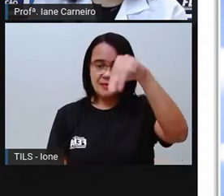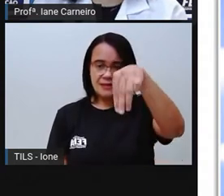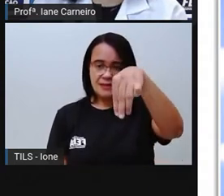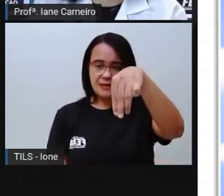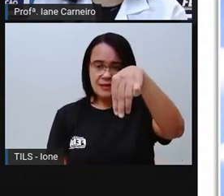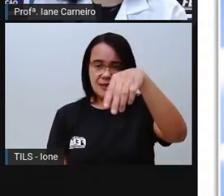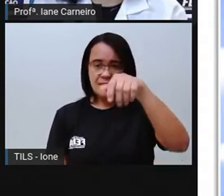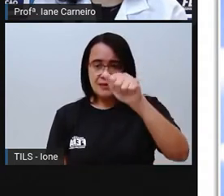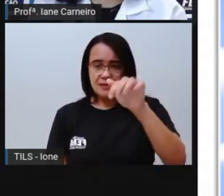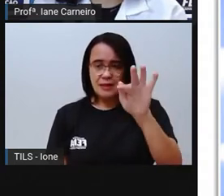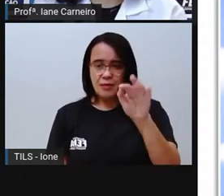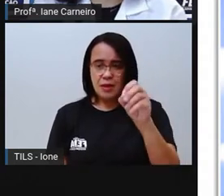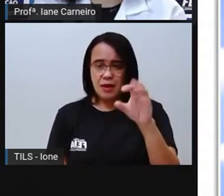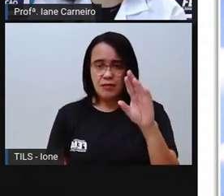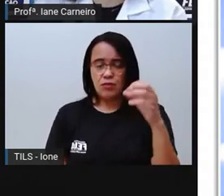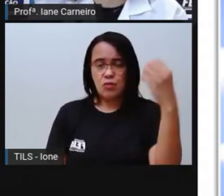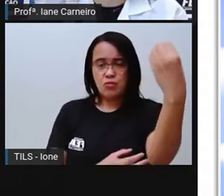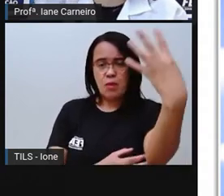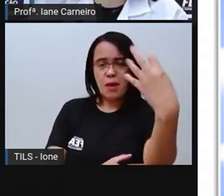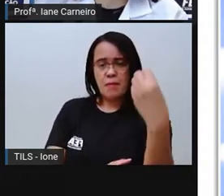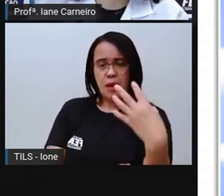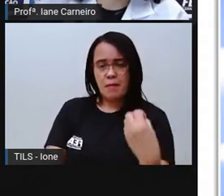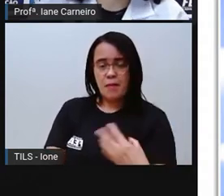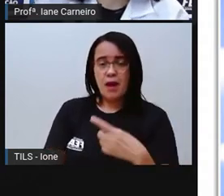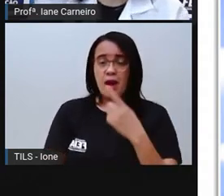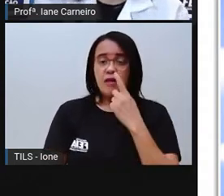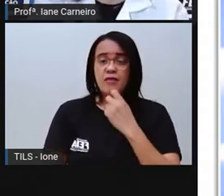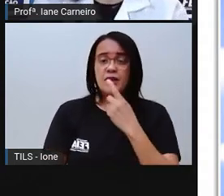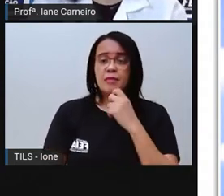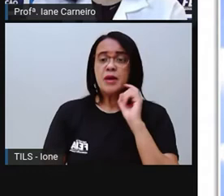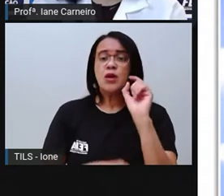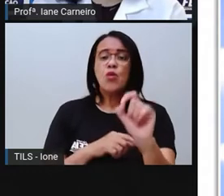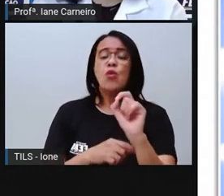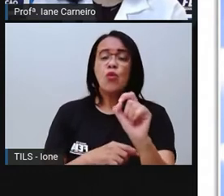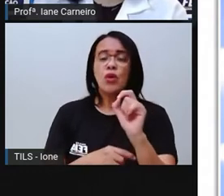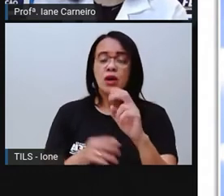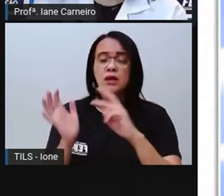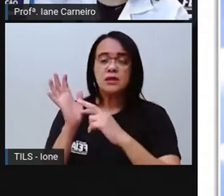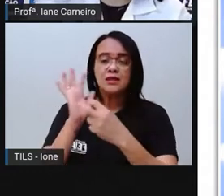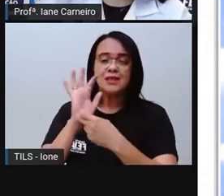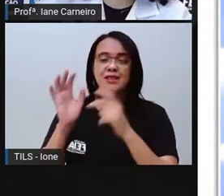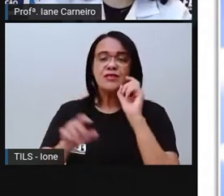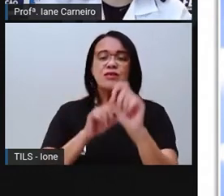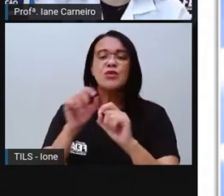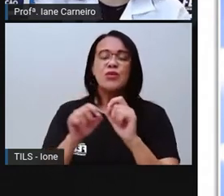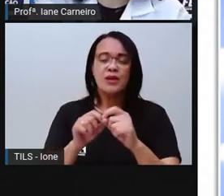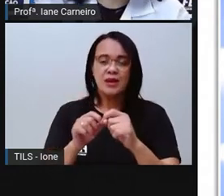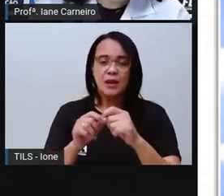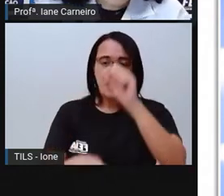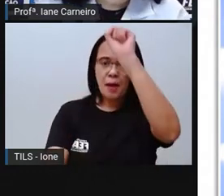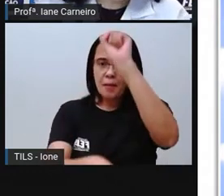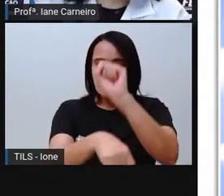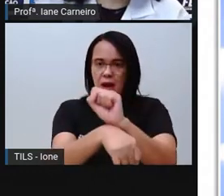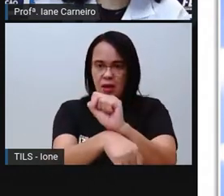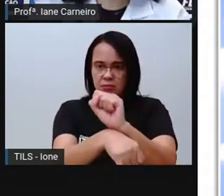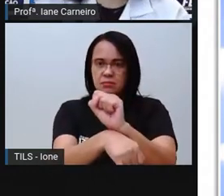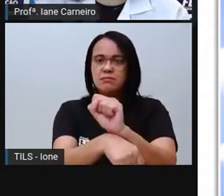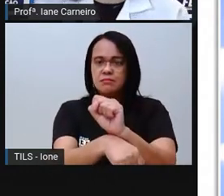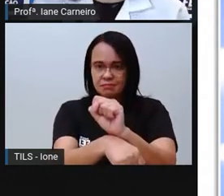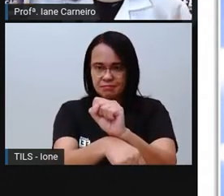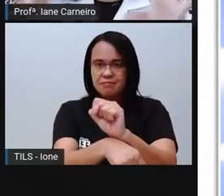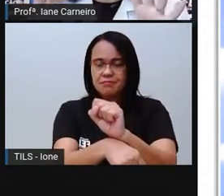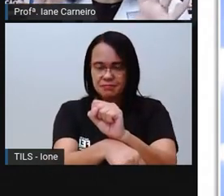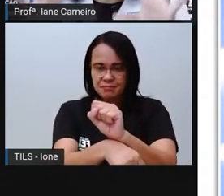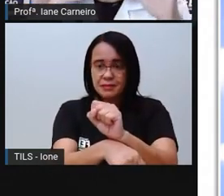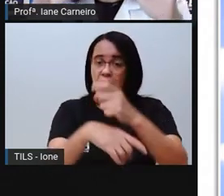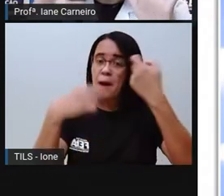ó, pare, né? Então, o motorista, ele precisa ter atenção e tem que parar, né? Então, ele